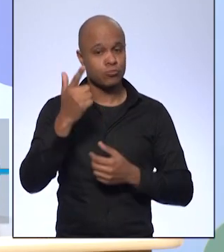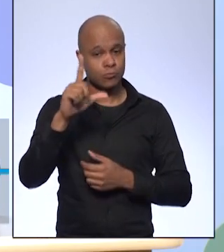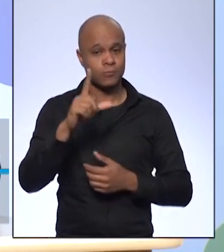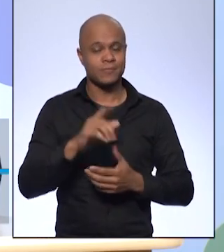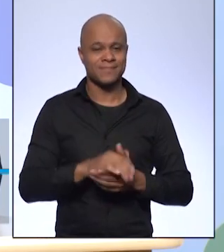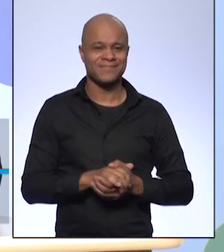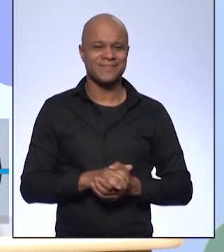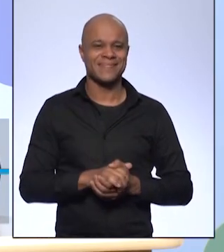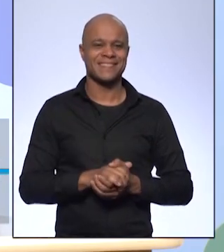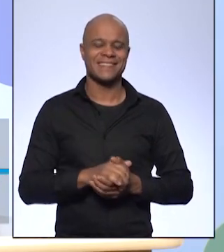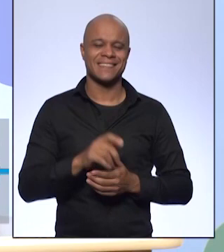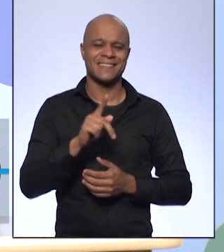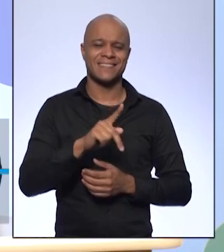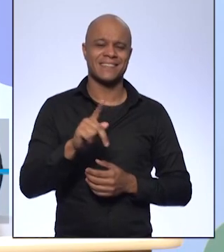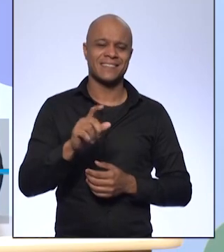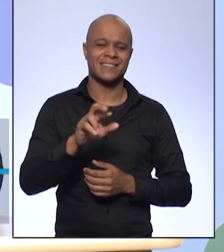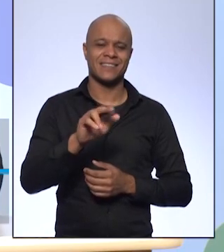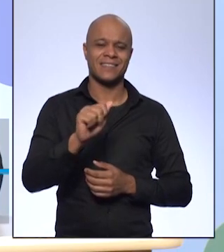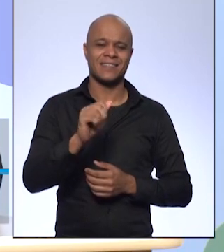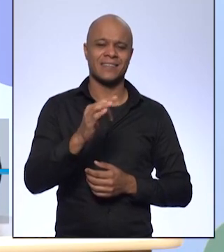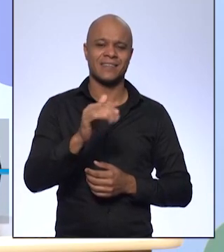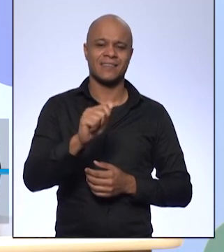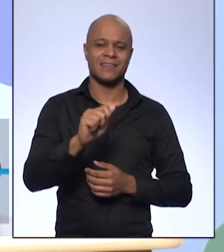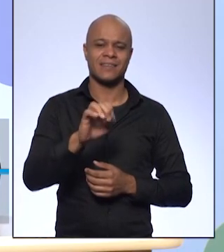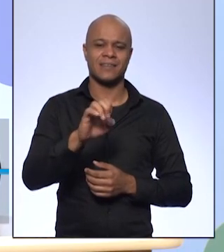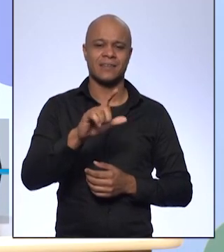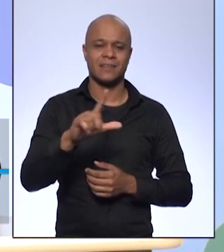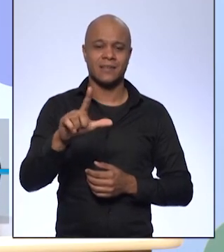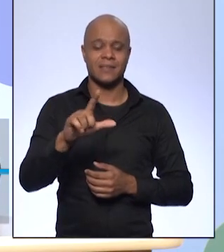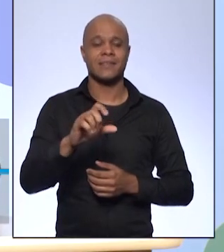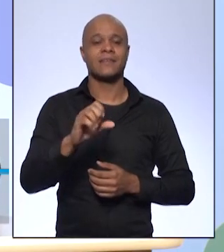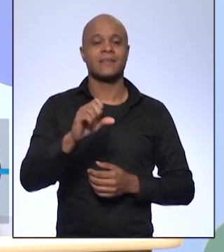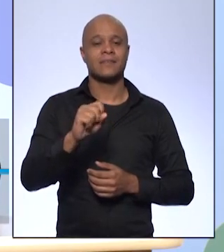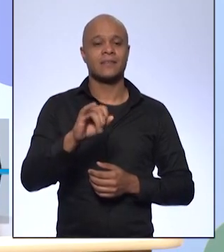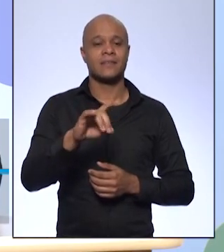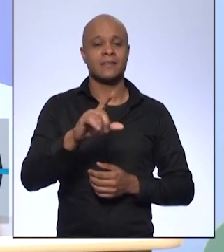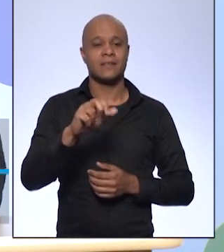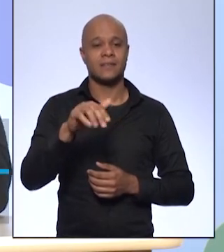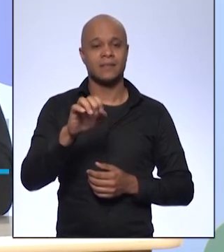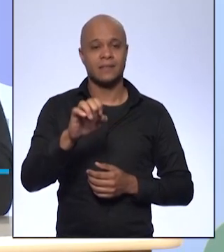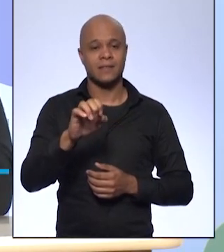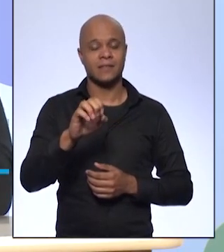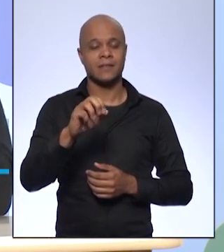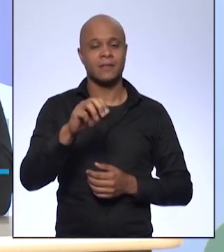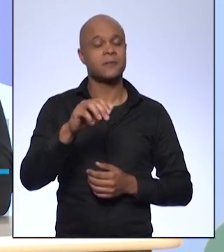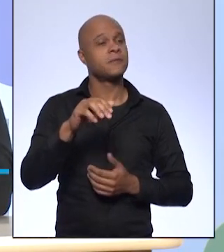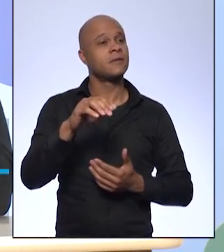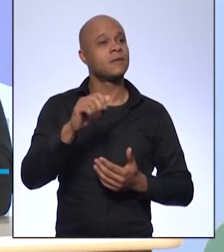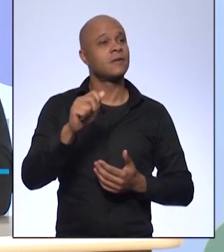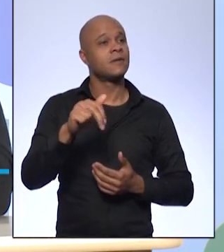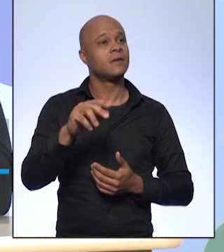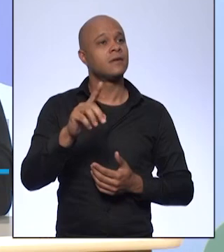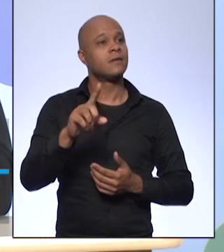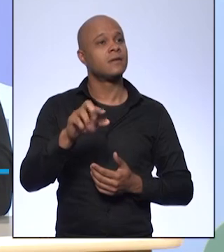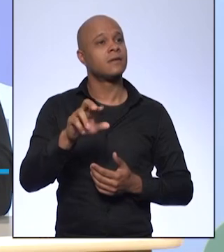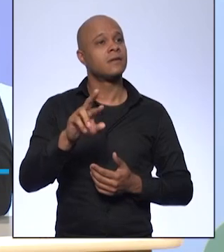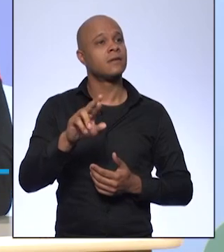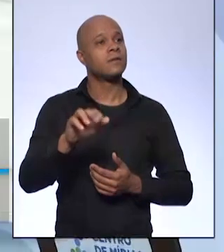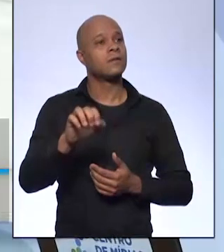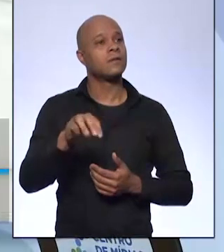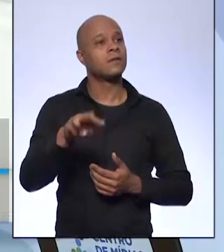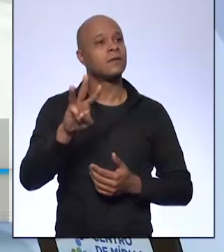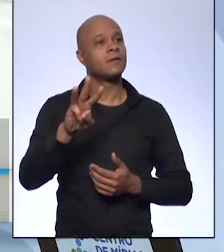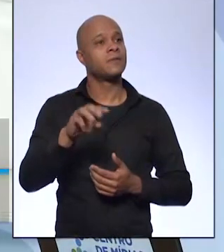mandar um abraço para os professores Rafael, Silene, Reginalda, Maria Lúcia e Andreu. E aí, professora Inês, vamos corrigir?